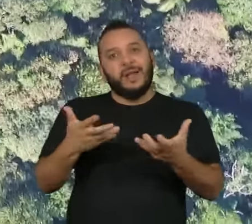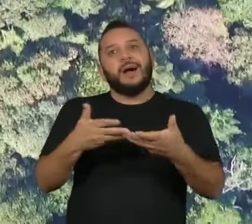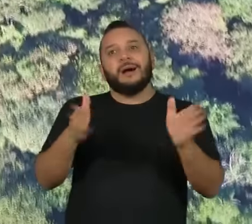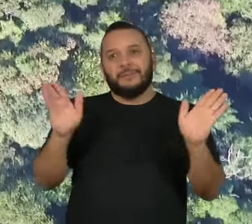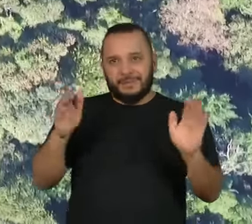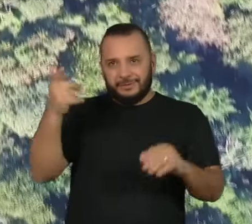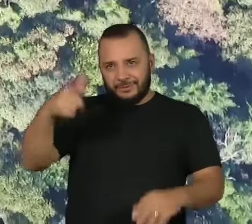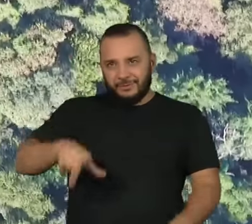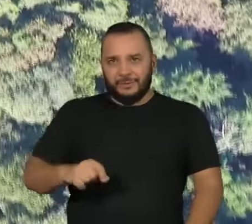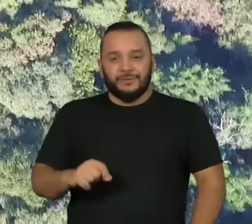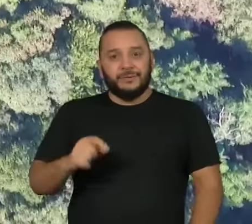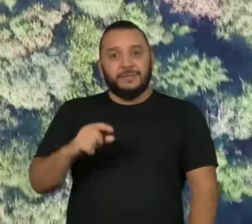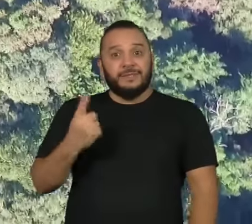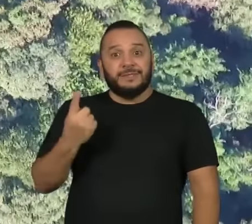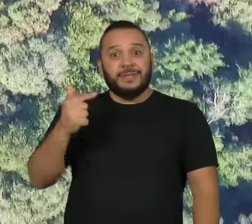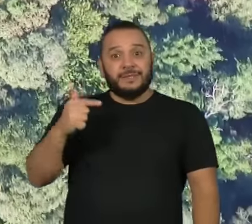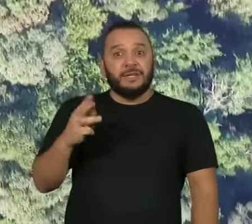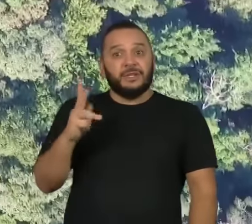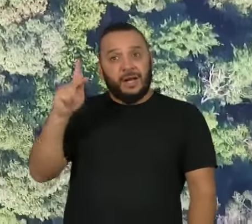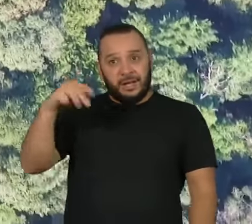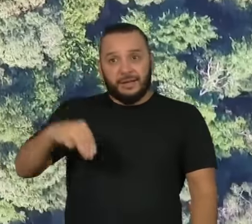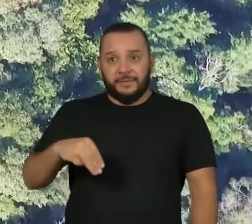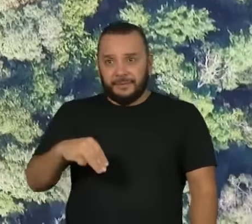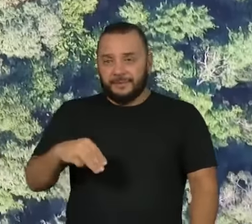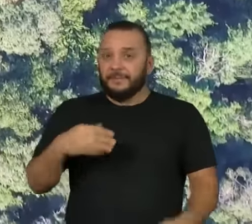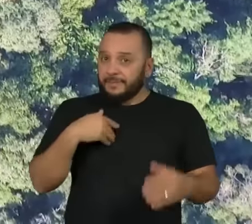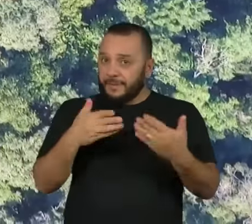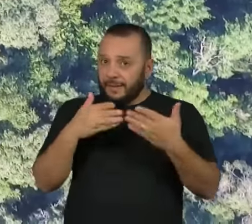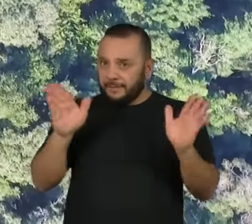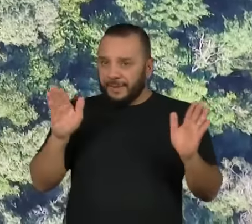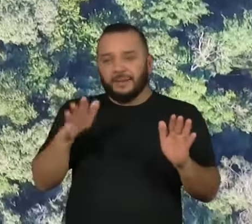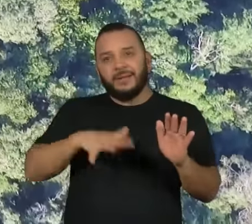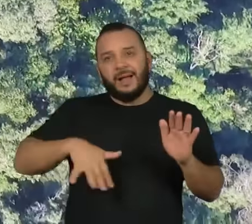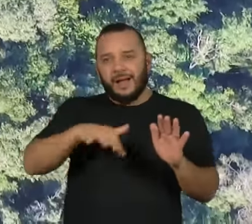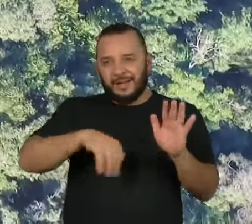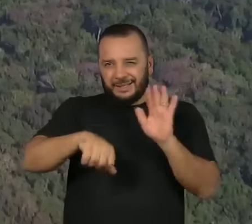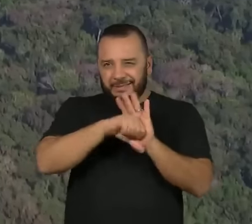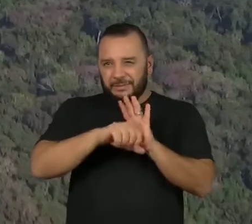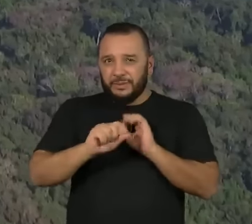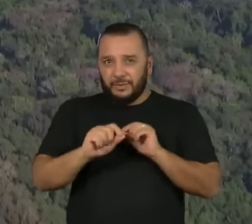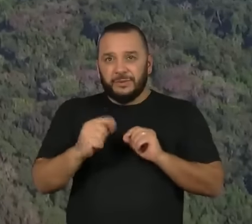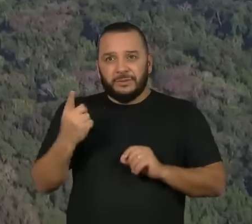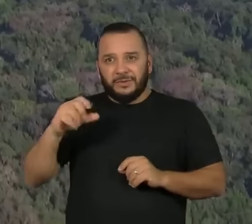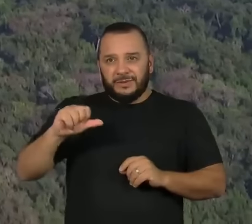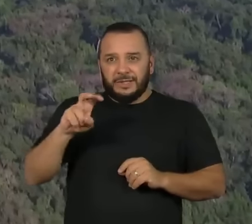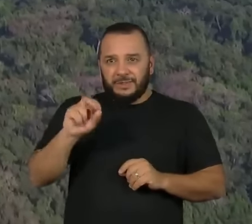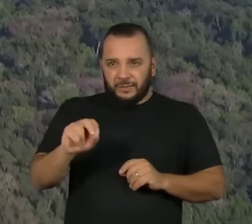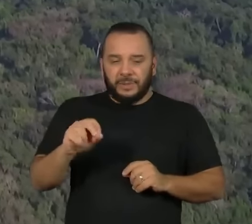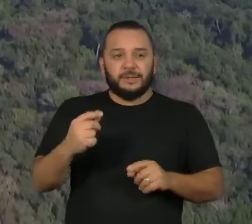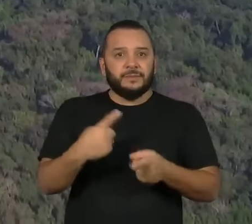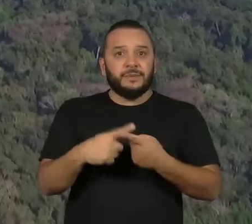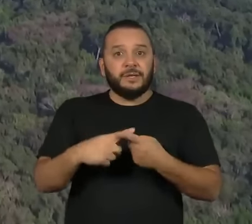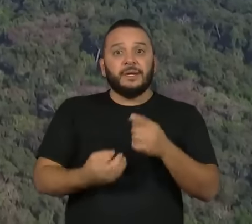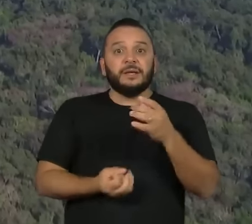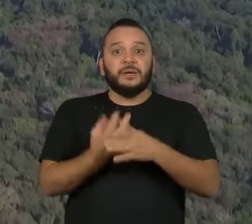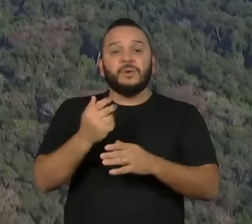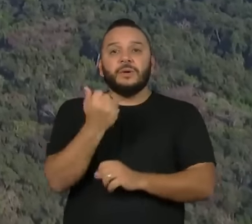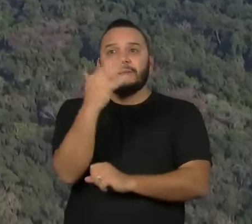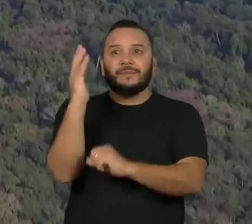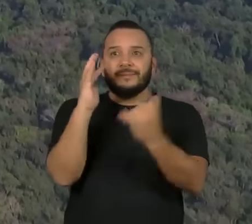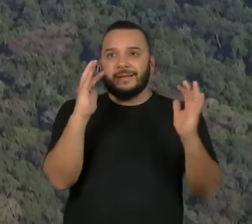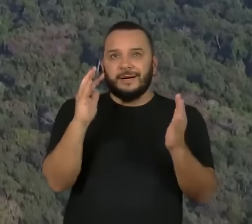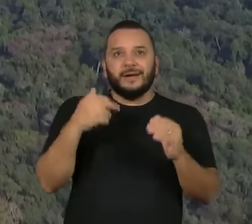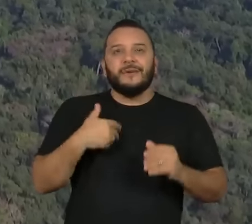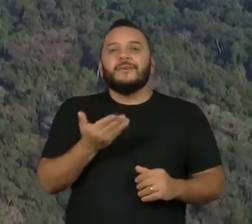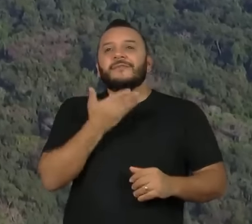reabri-la. Tinha 17 quilômetros e foi aberta ilegalmente nos anos 50, depois da criação do parque, para